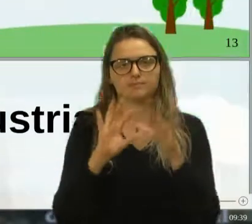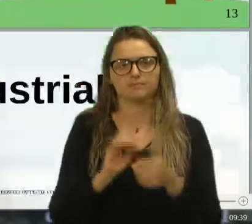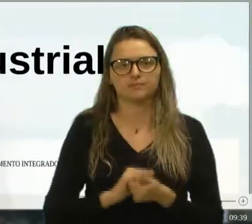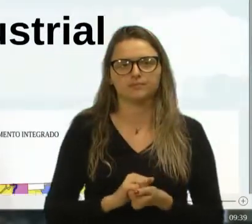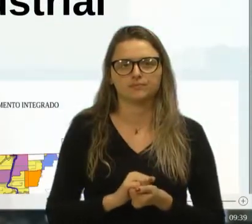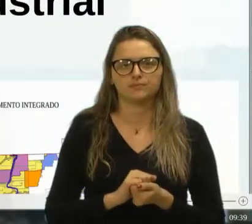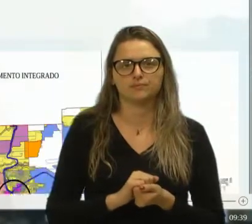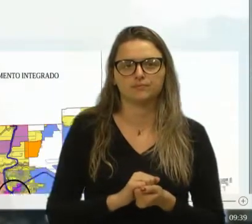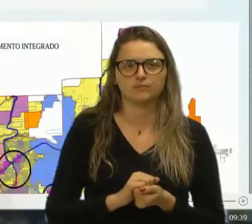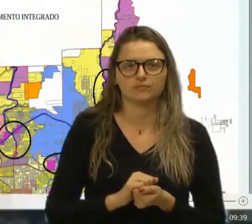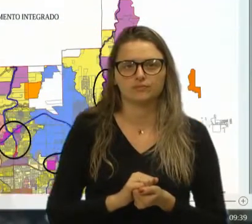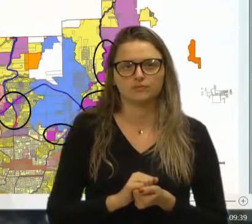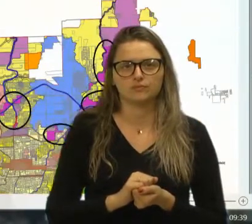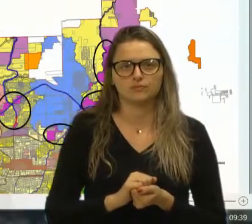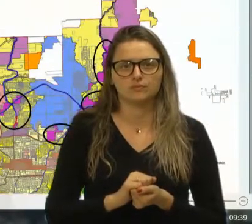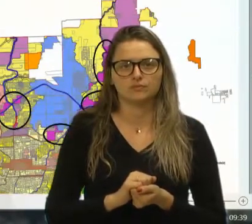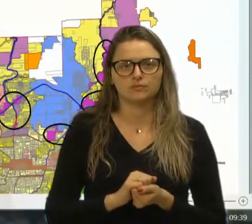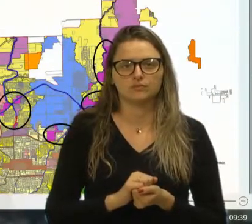prosseguir?